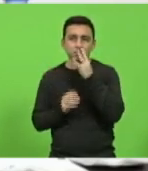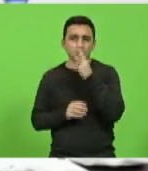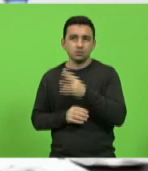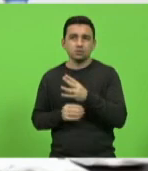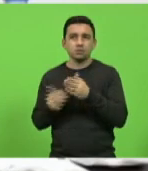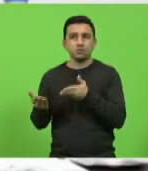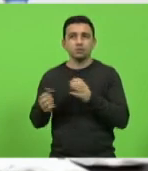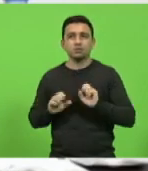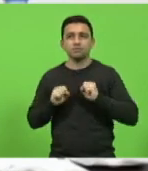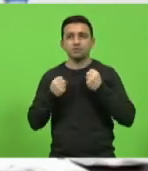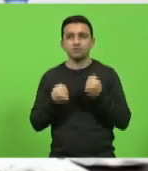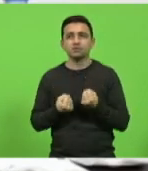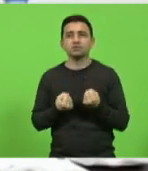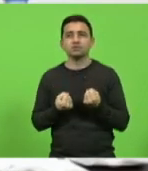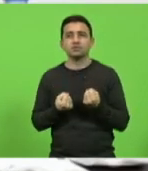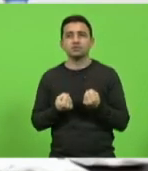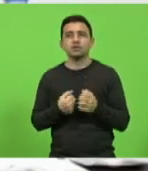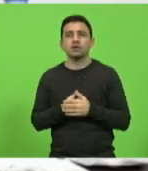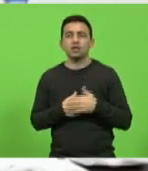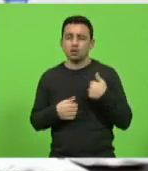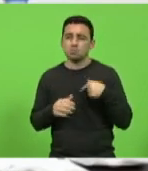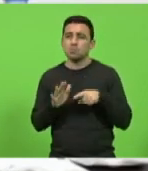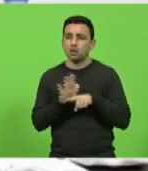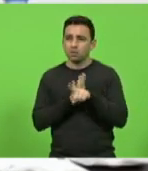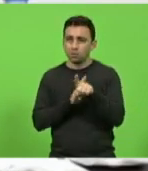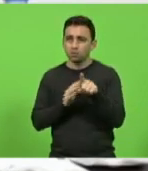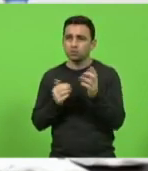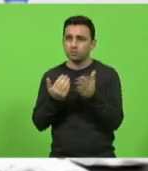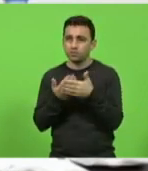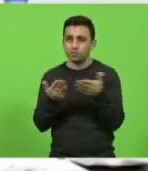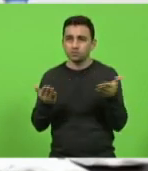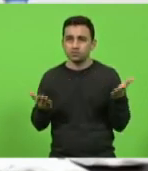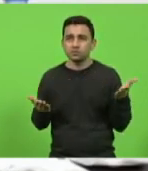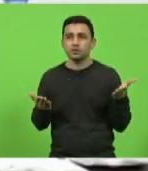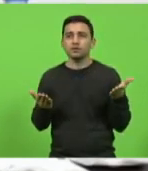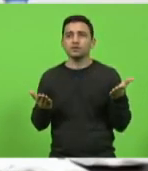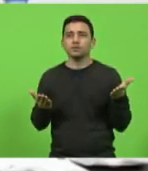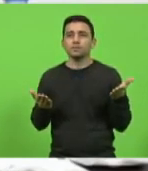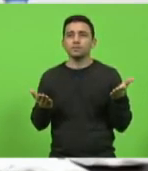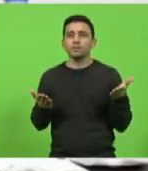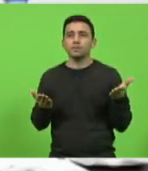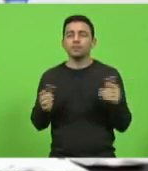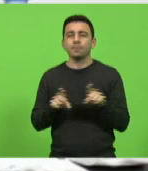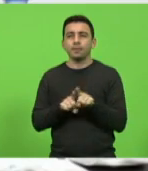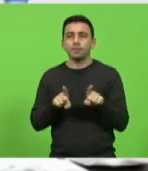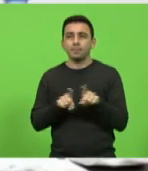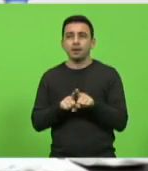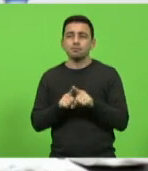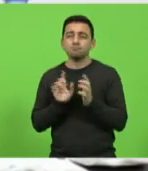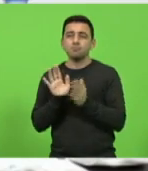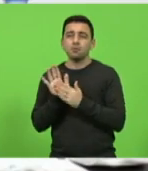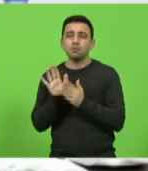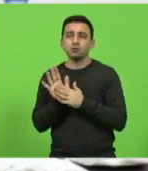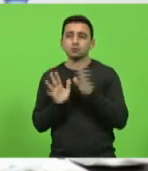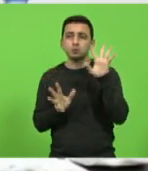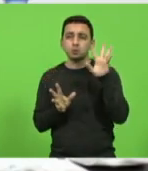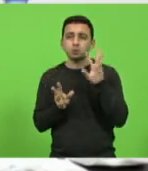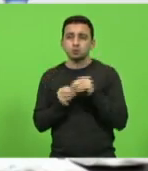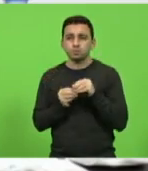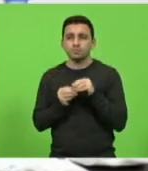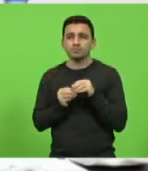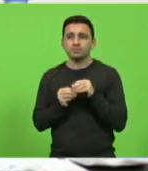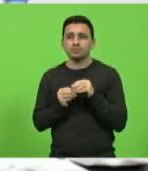mas eu consulto vossa excelência c e e até fácil uma proposta de suprimir a